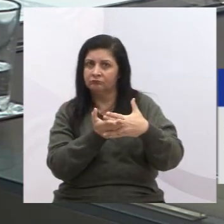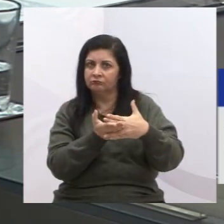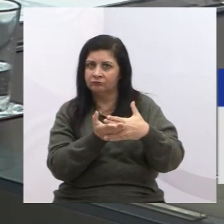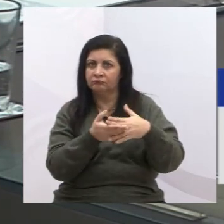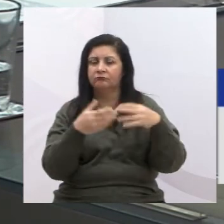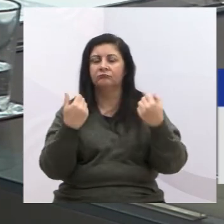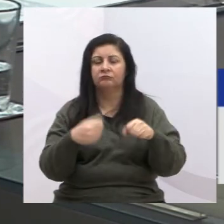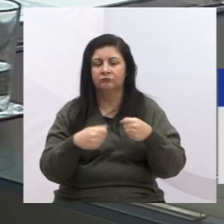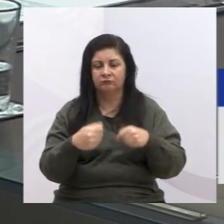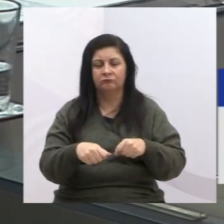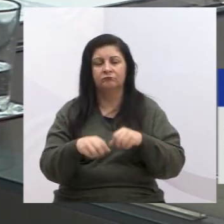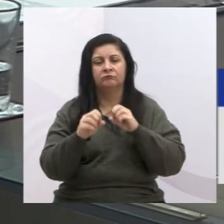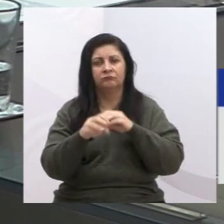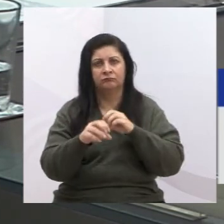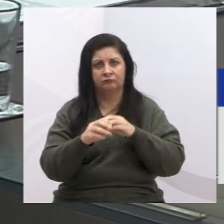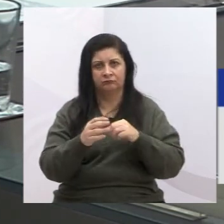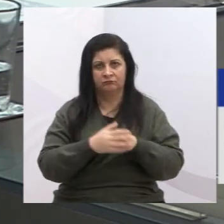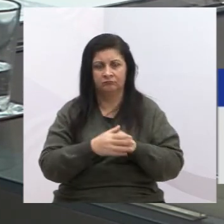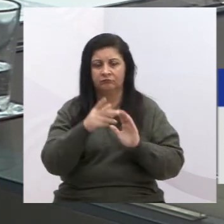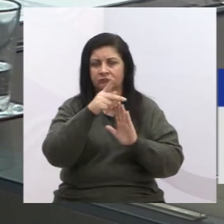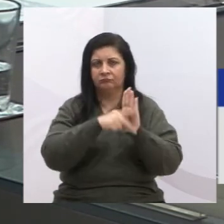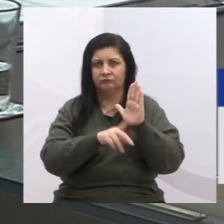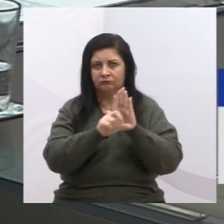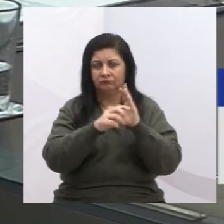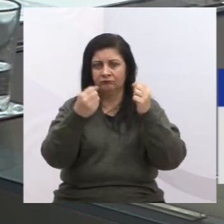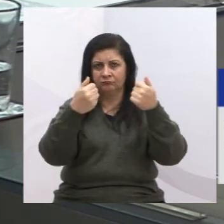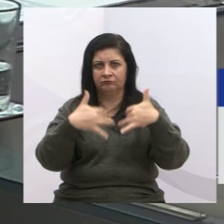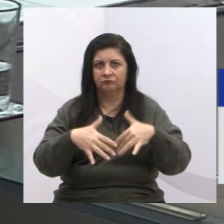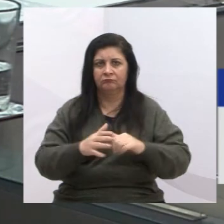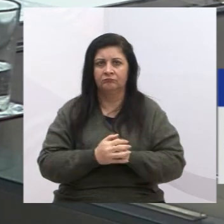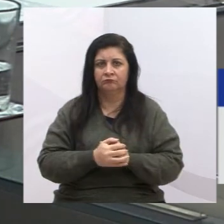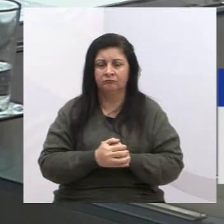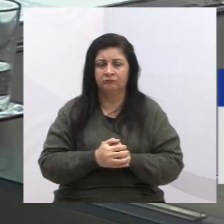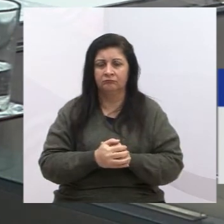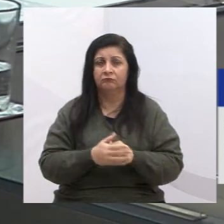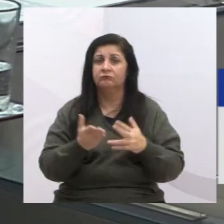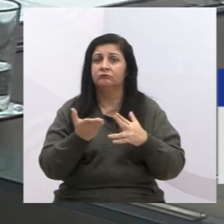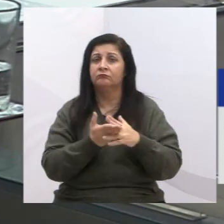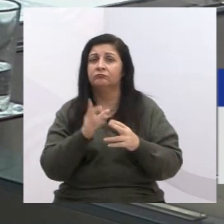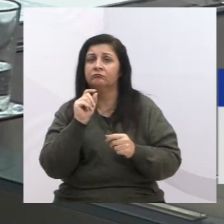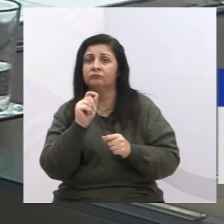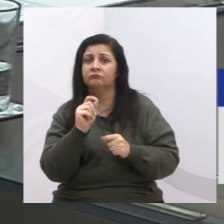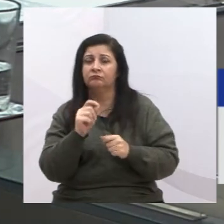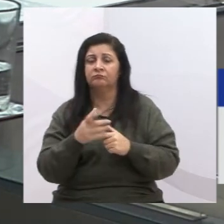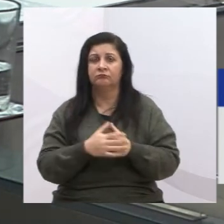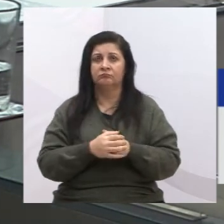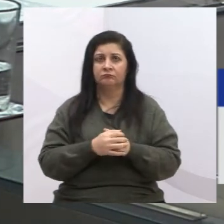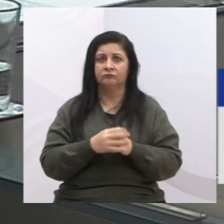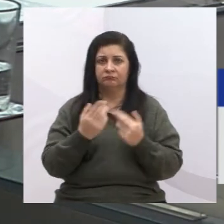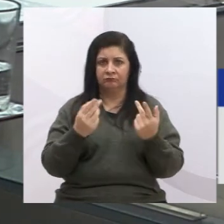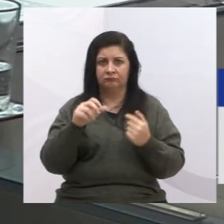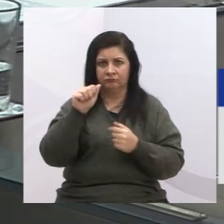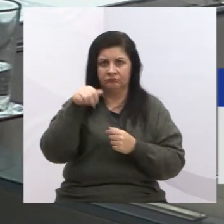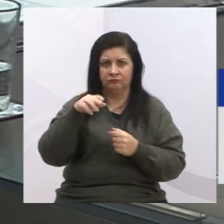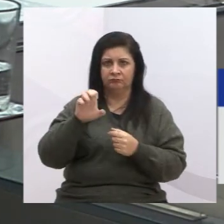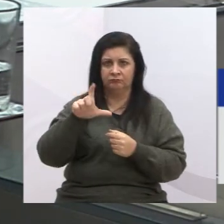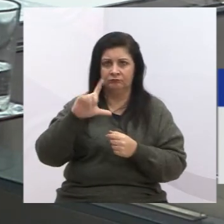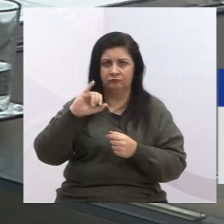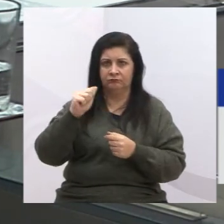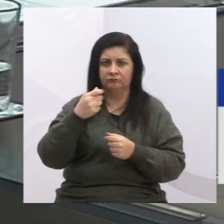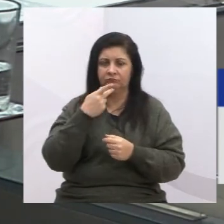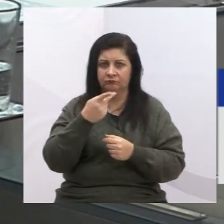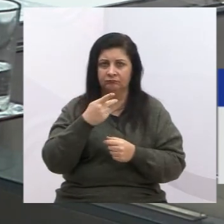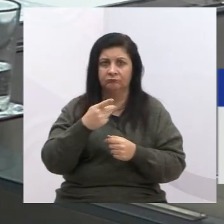ser tratado, e o projeto está falando sobre isso. E a área meio nada mais é, como a vereadora Maria Amélia falou, a questão da